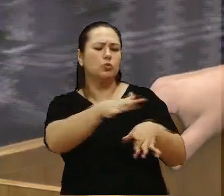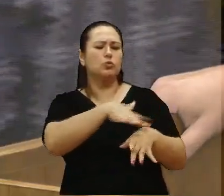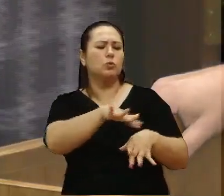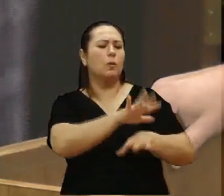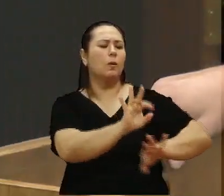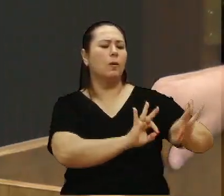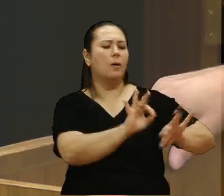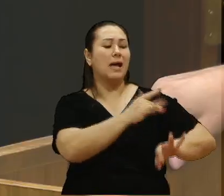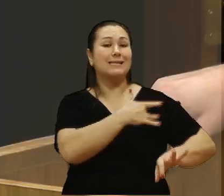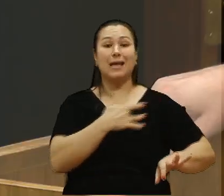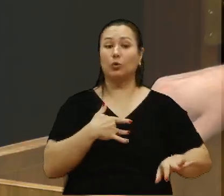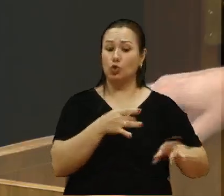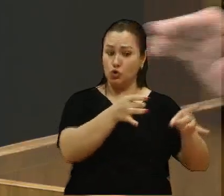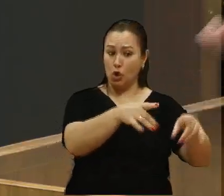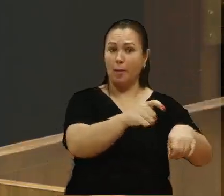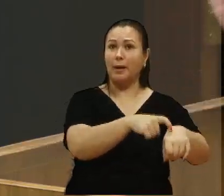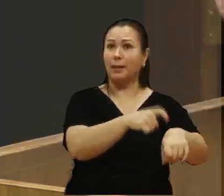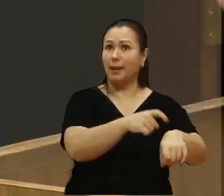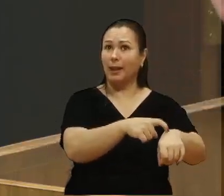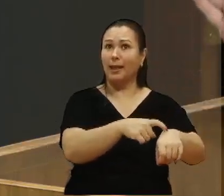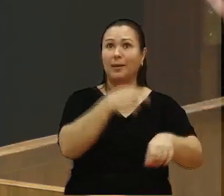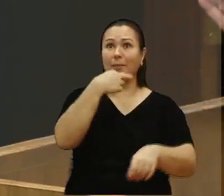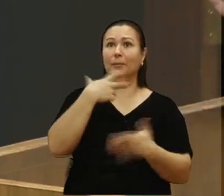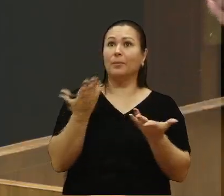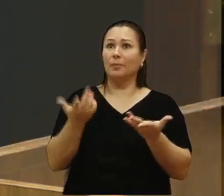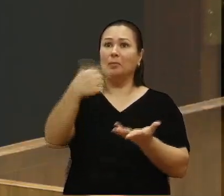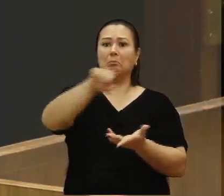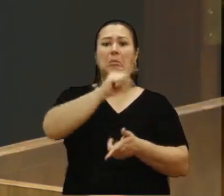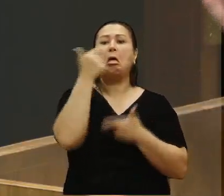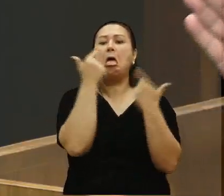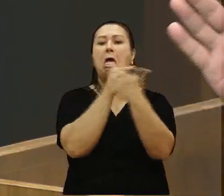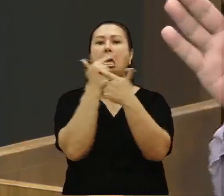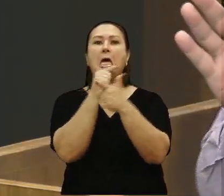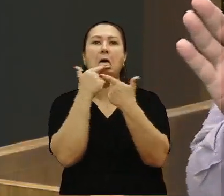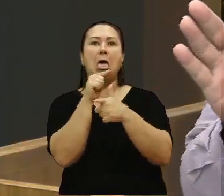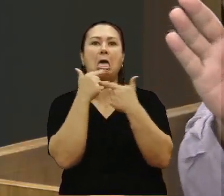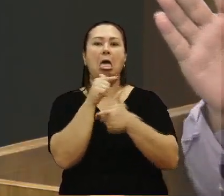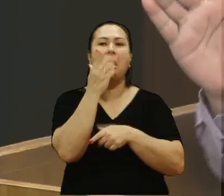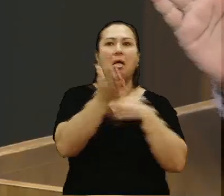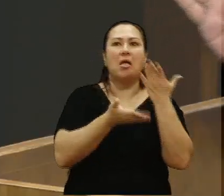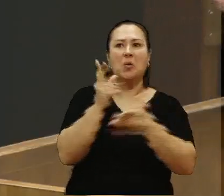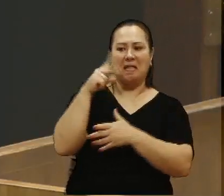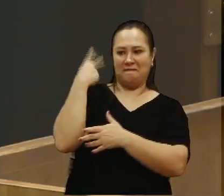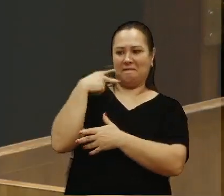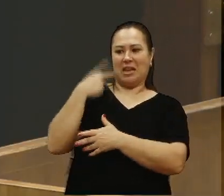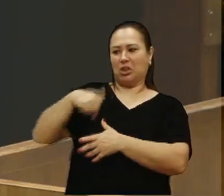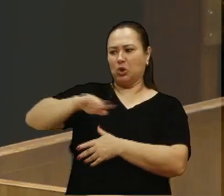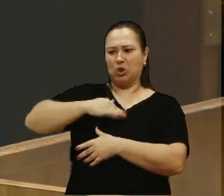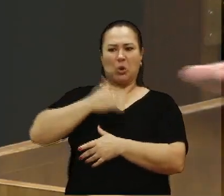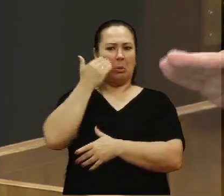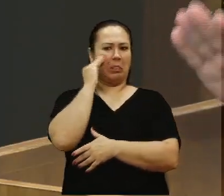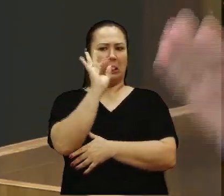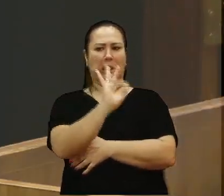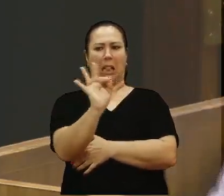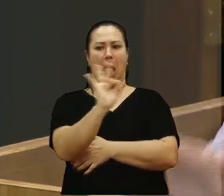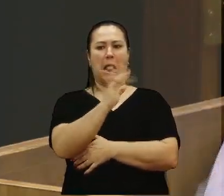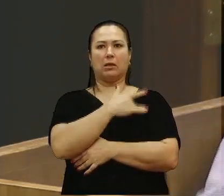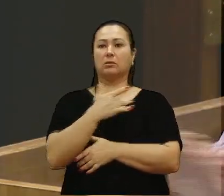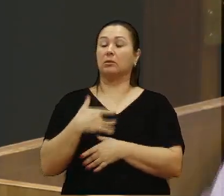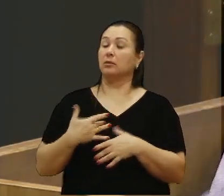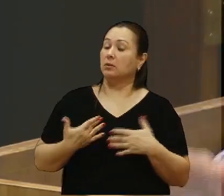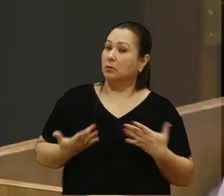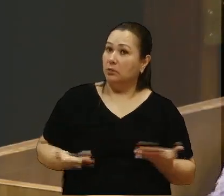vereador Rafael, inclusive do senhor, para ficarem rindo e debochando que os vereadores não entendem nada da saúde. Pois